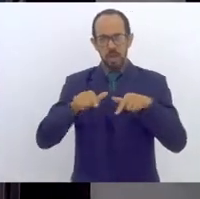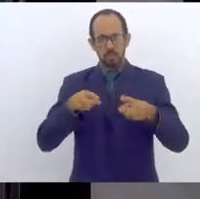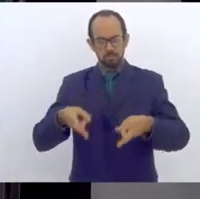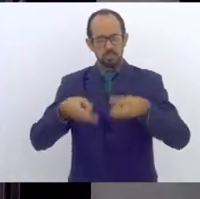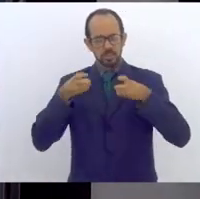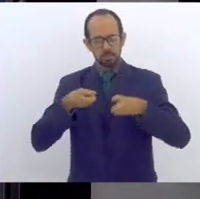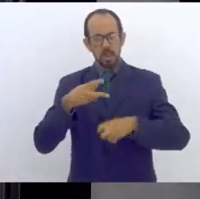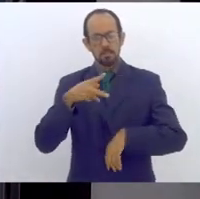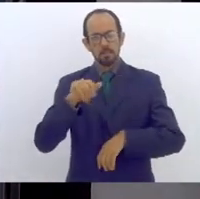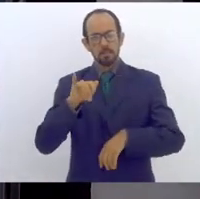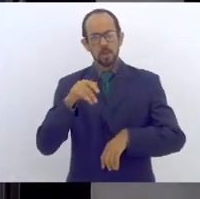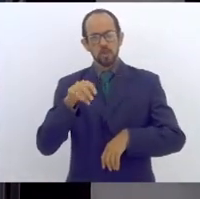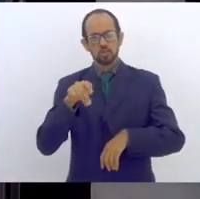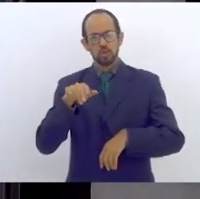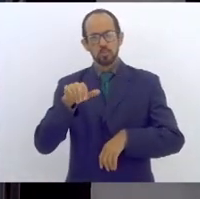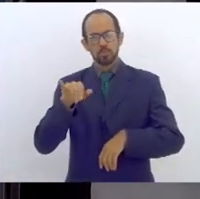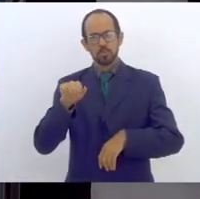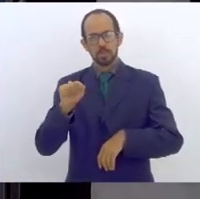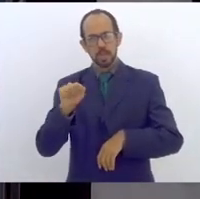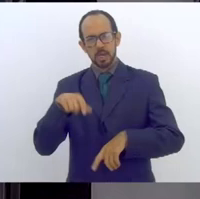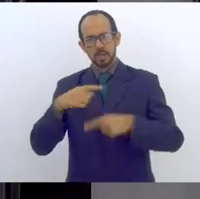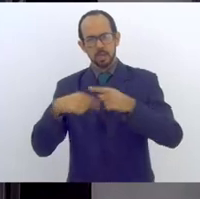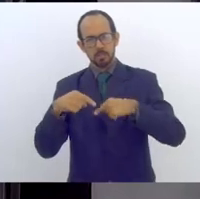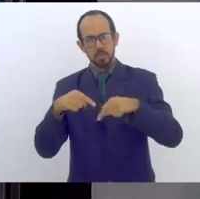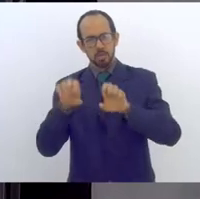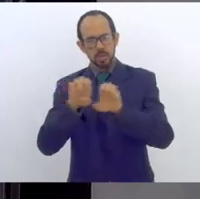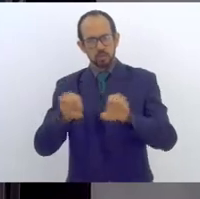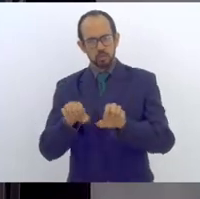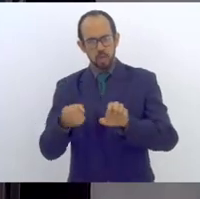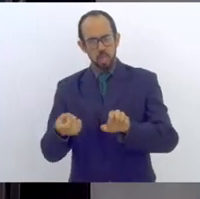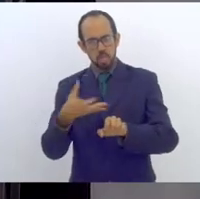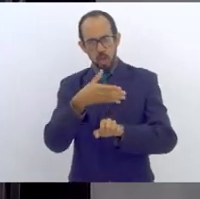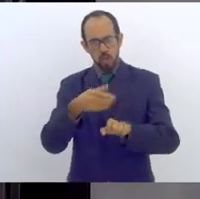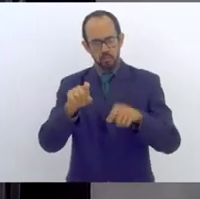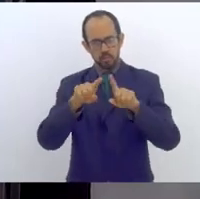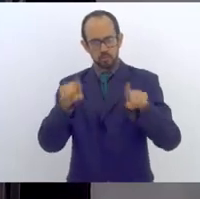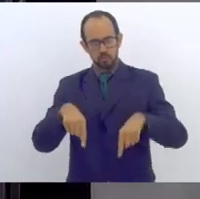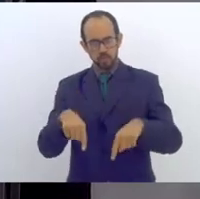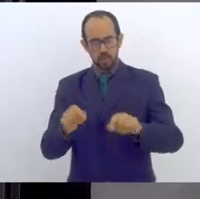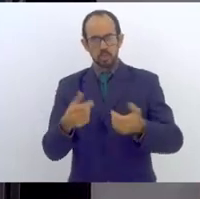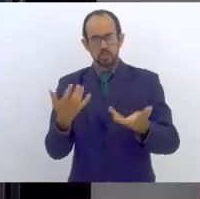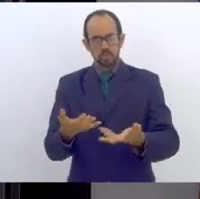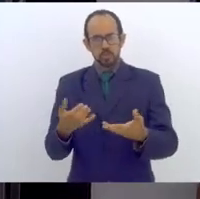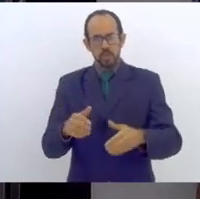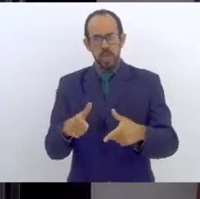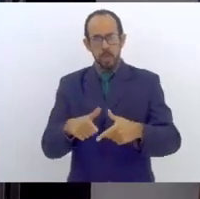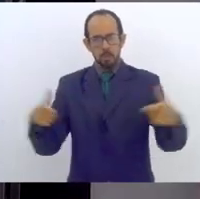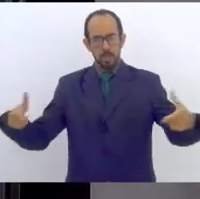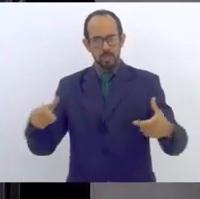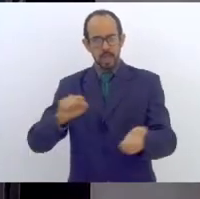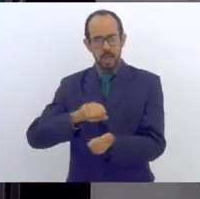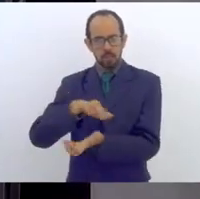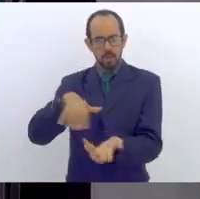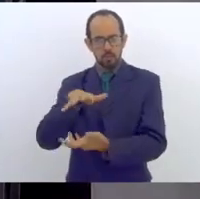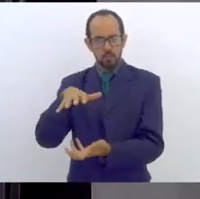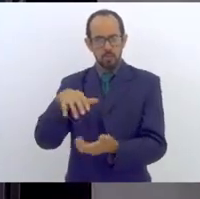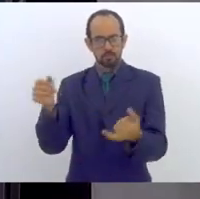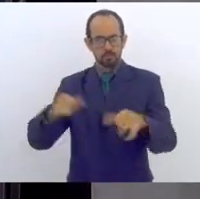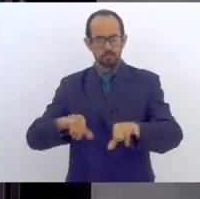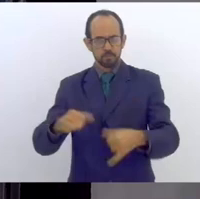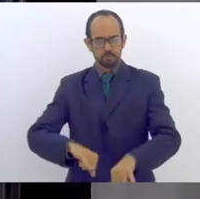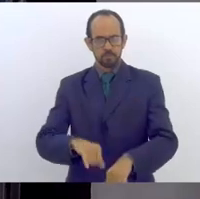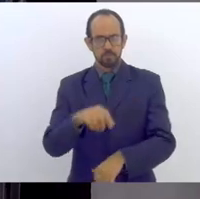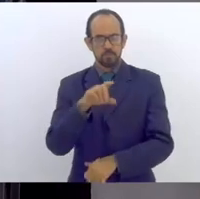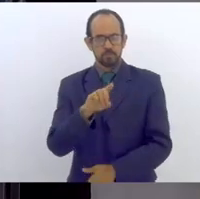peloscopia com o começo da reestruturação do efetivo a gente ainda quer expandir o laboratório de pesquisa em tratamento de materiais de FP